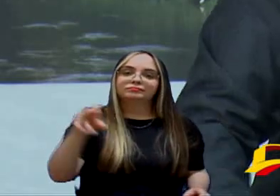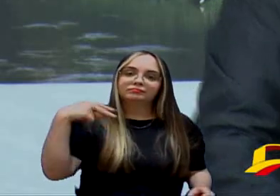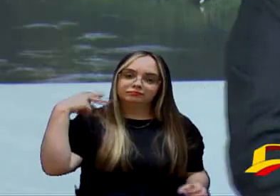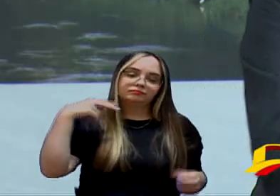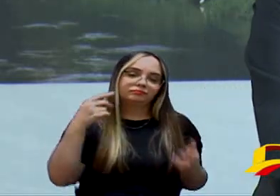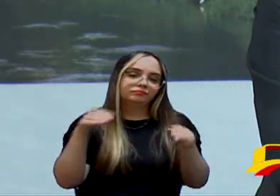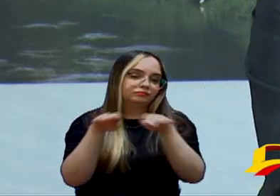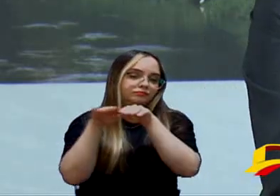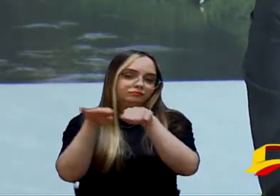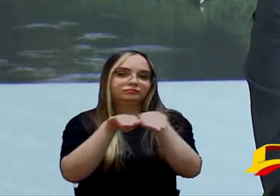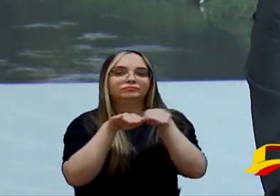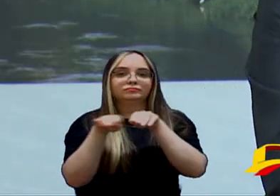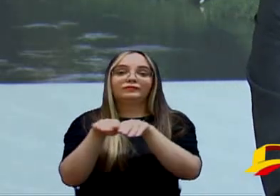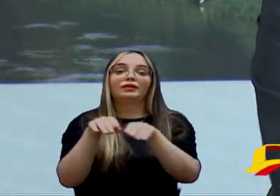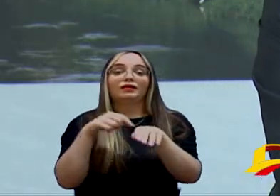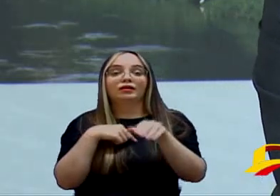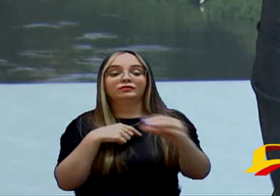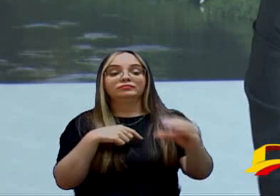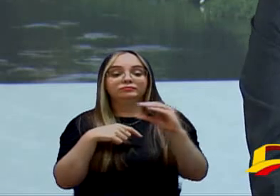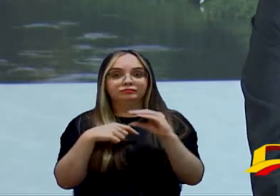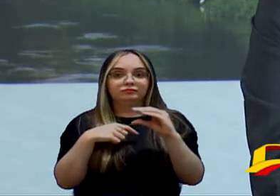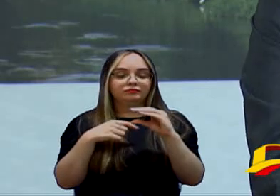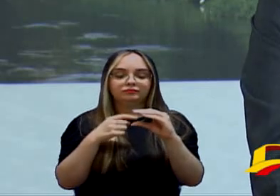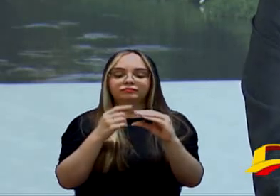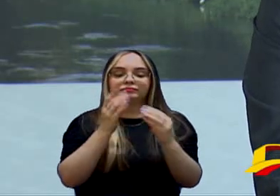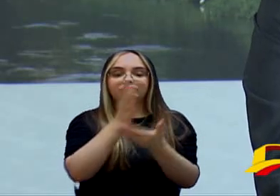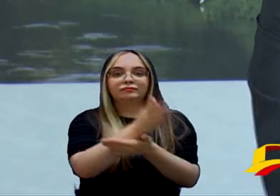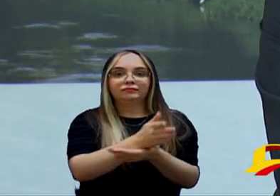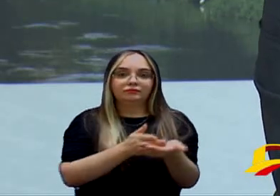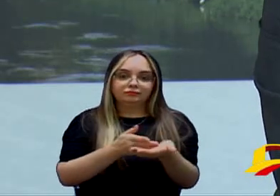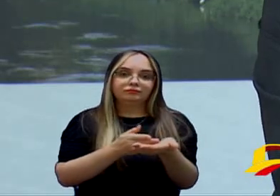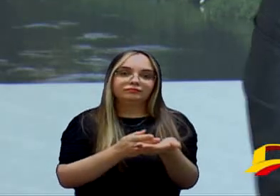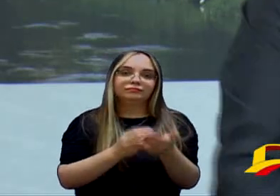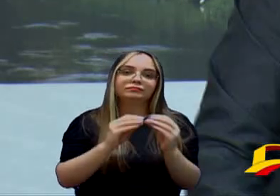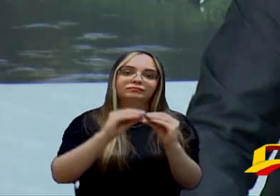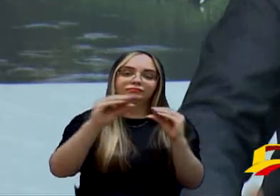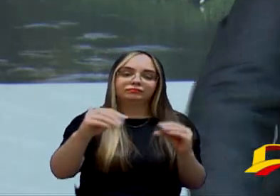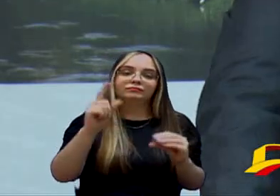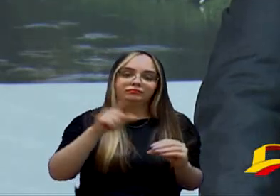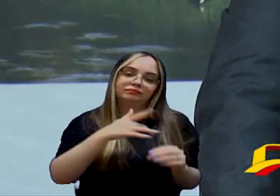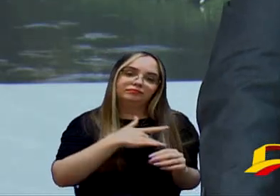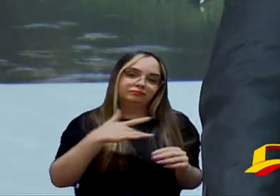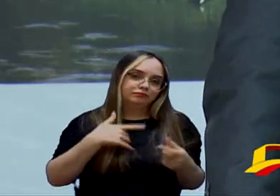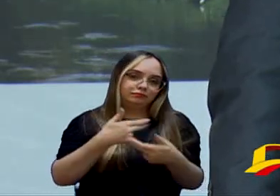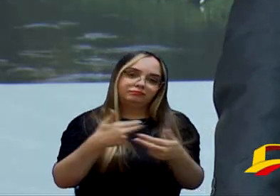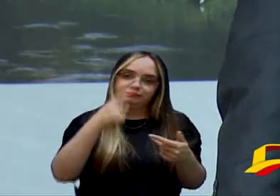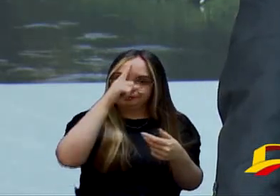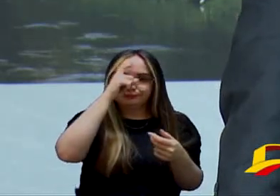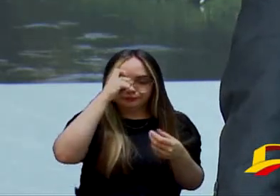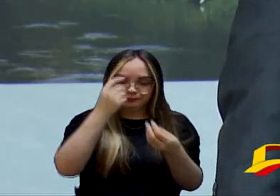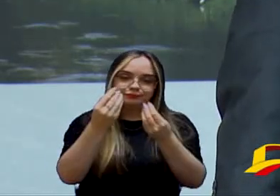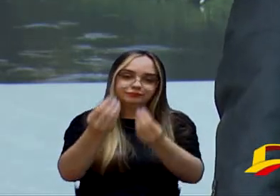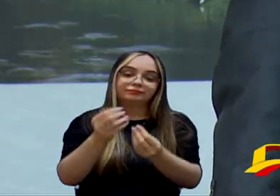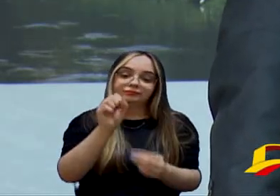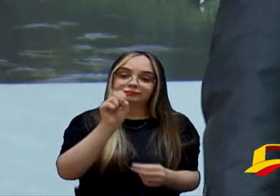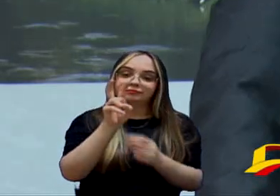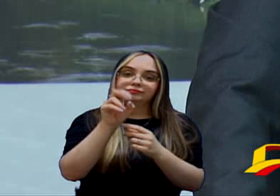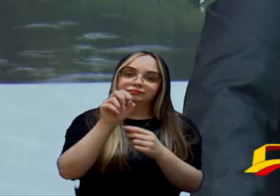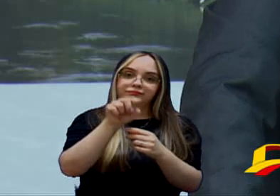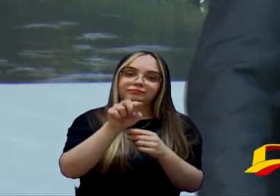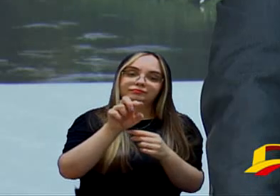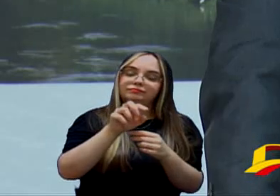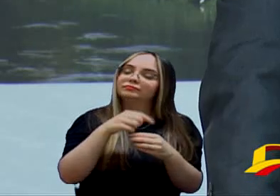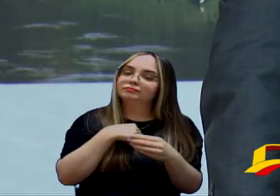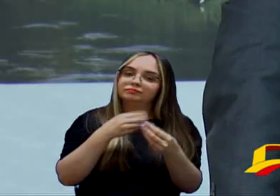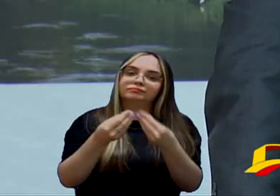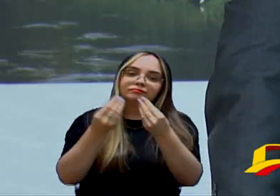igual e essa metade desse valor que é destinado para os vereadores é destinado para a saúde e esse valor desses 850 mil ele vai